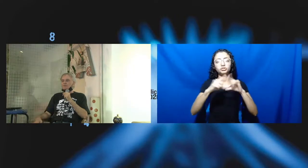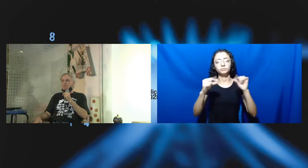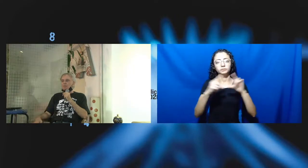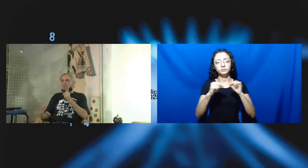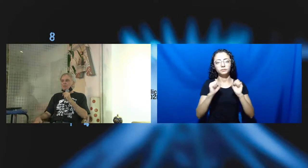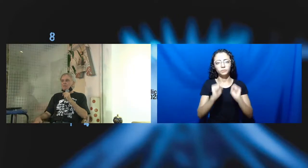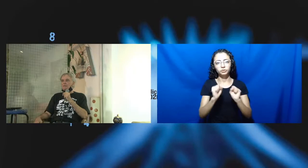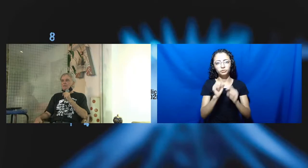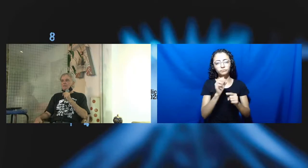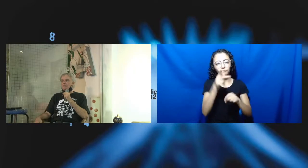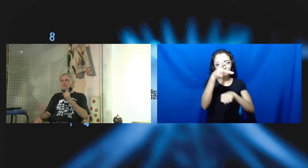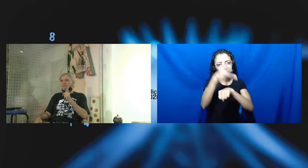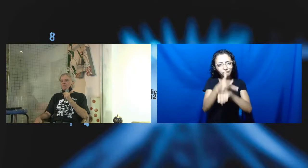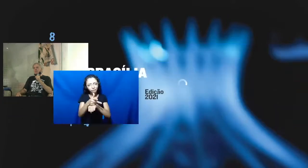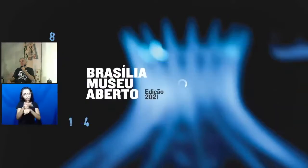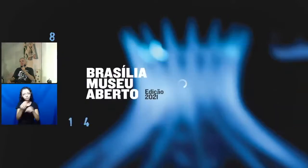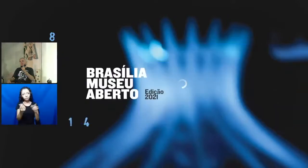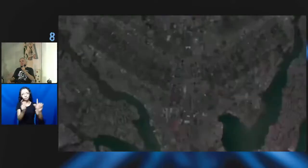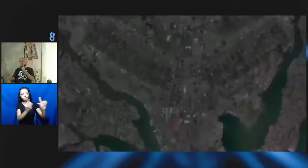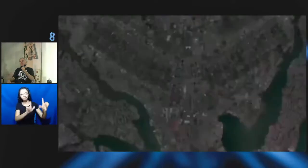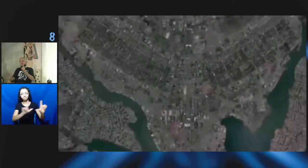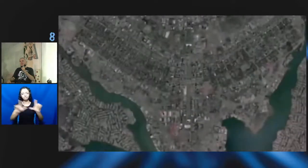Fernando.